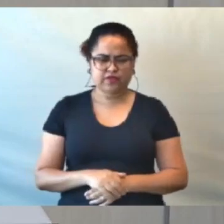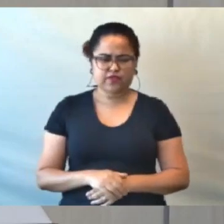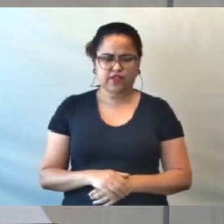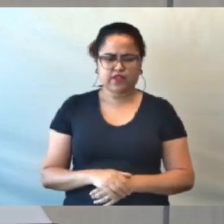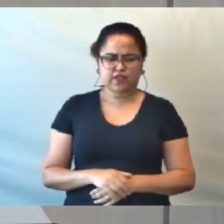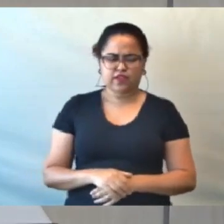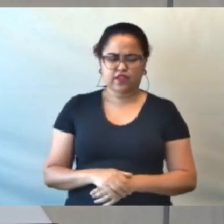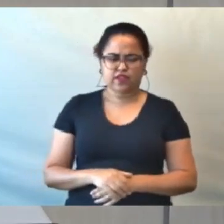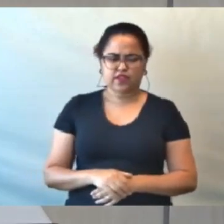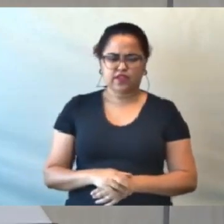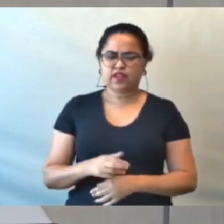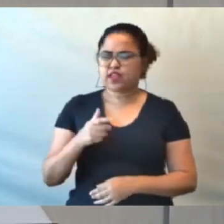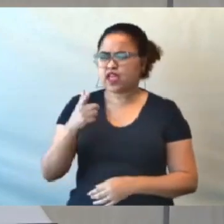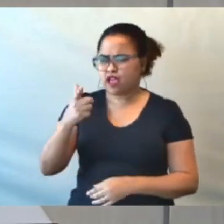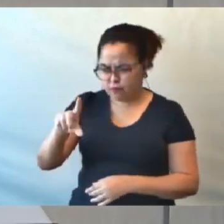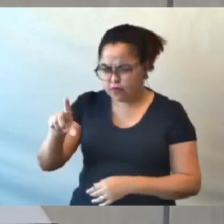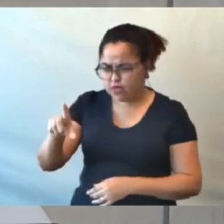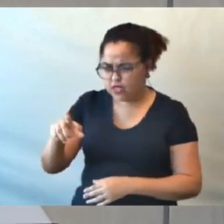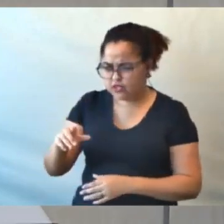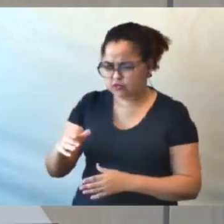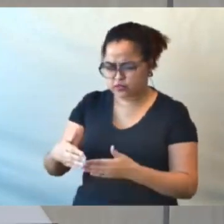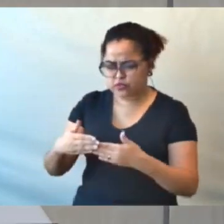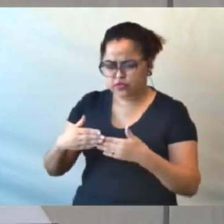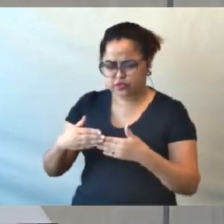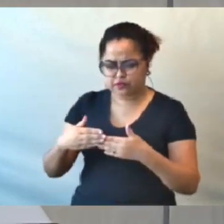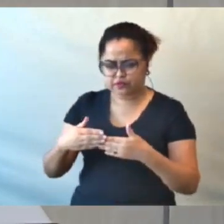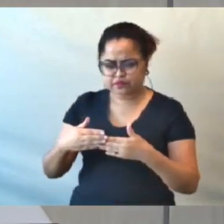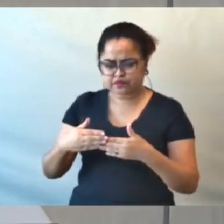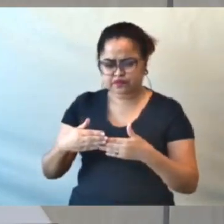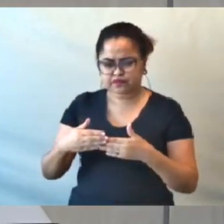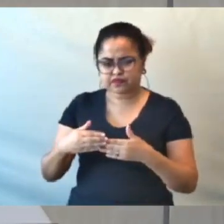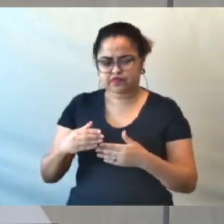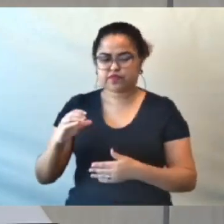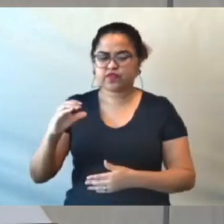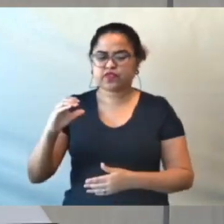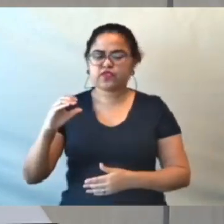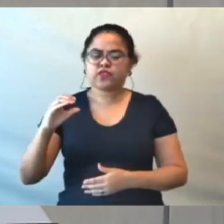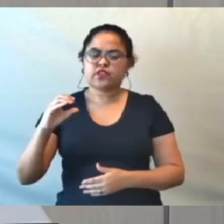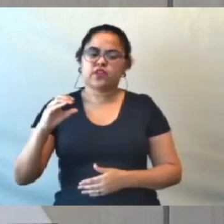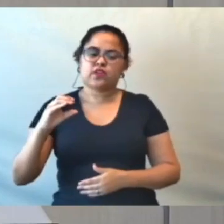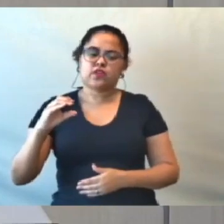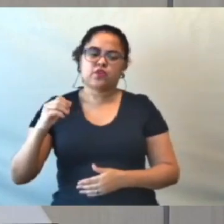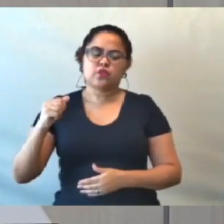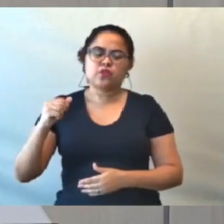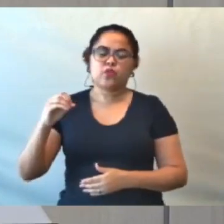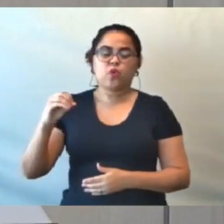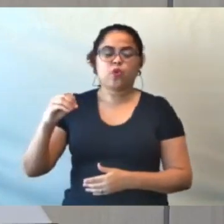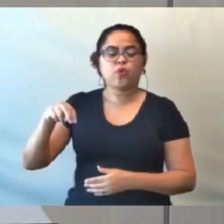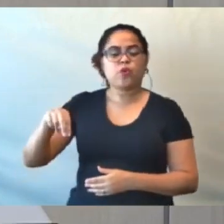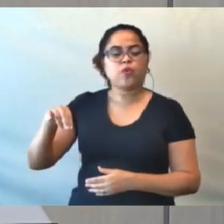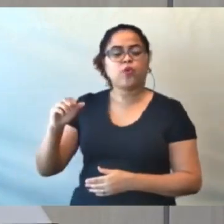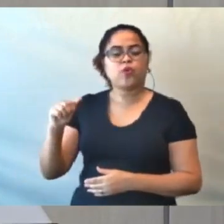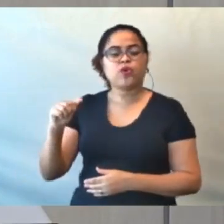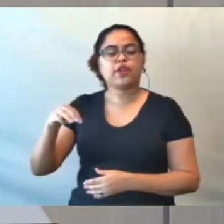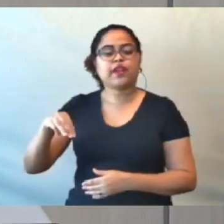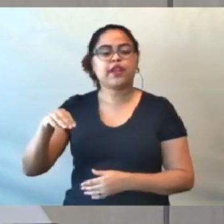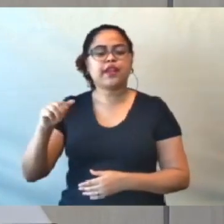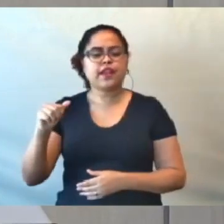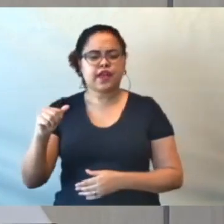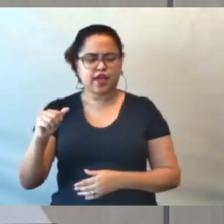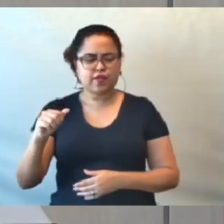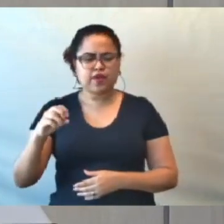A classe 3 da resolução CONAMA 357-2005, ela foi atingida na Lagoa da Pampulha no período